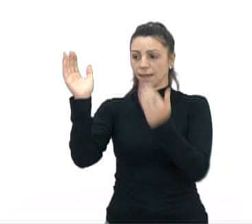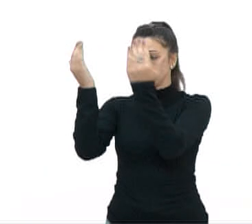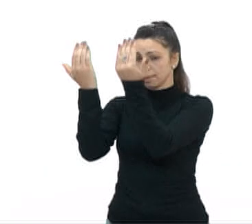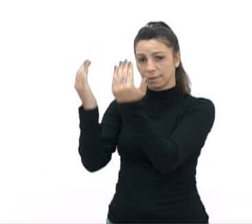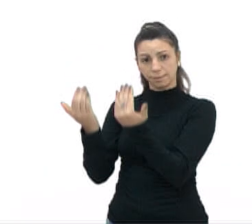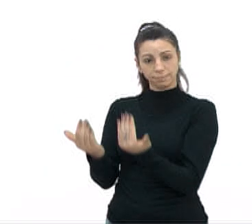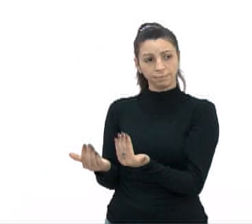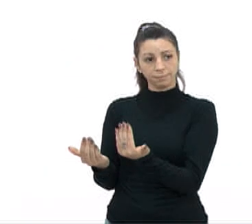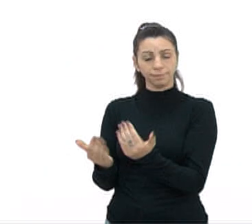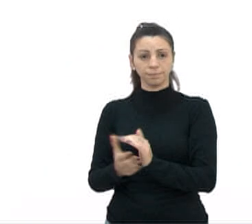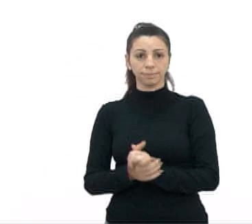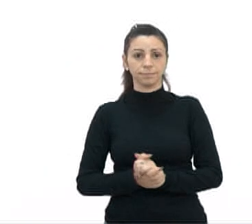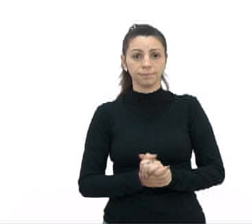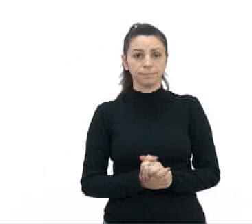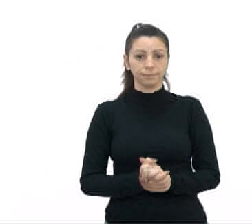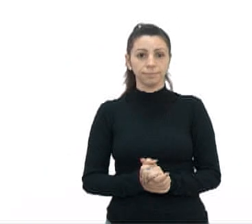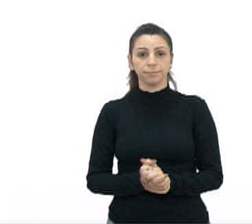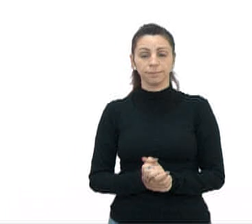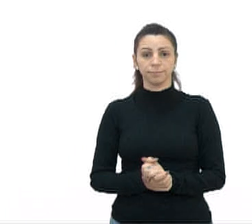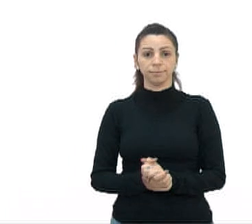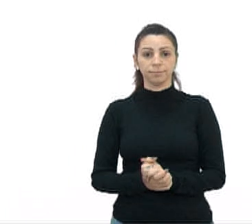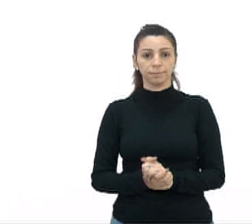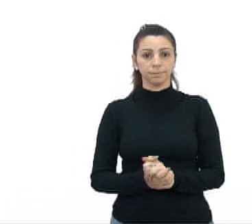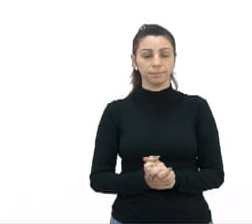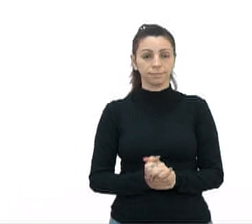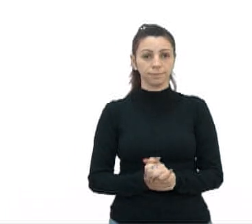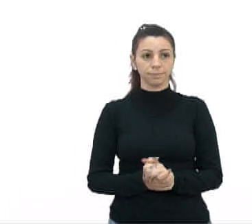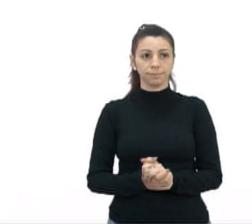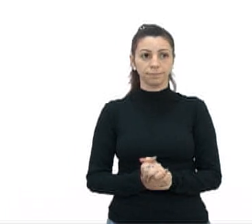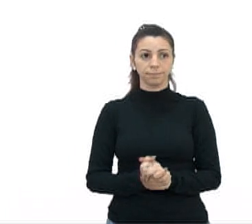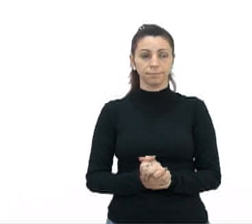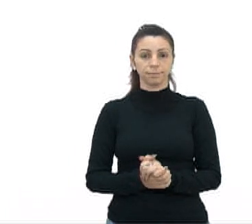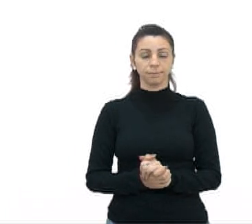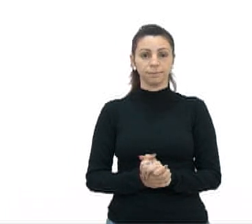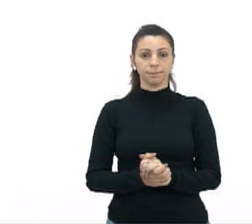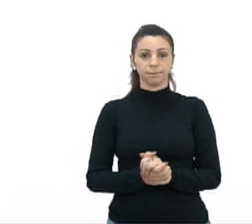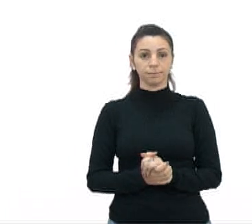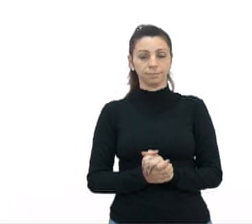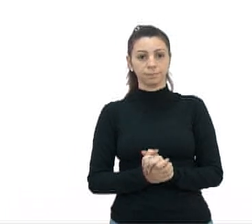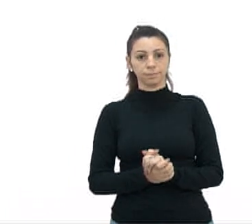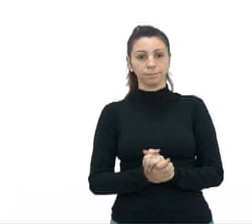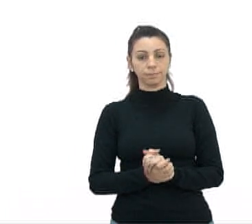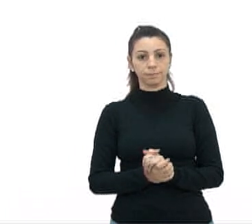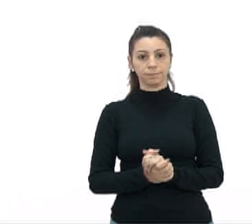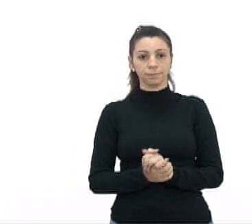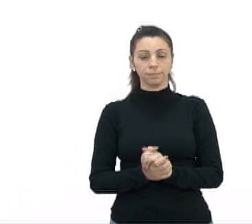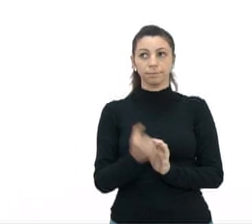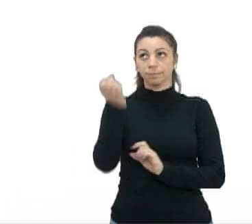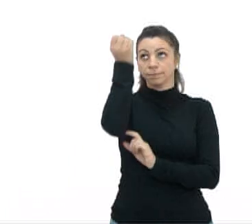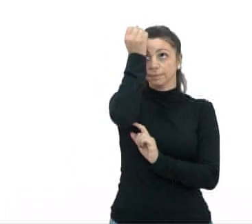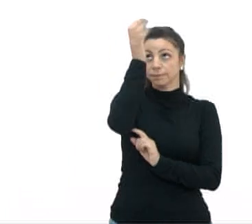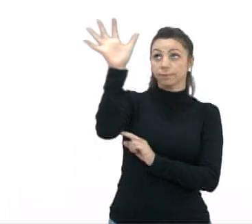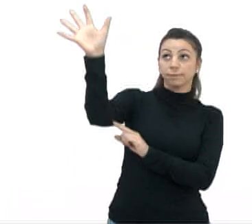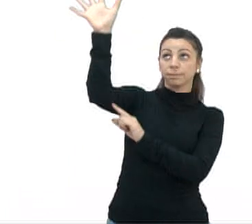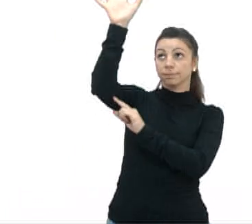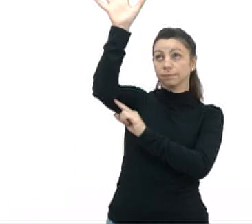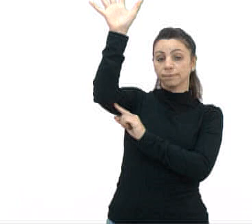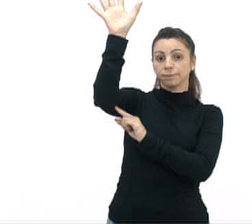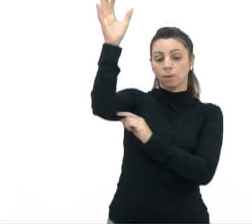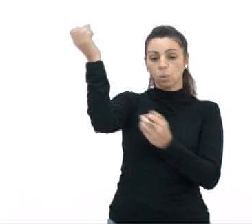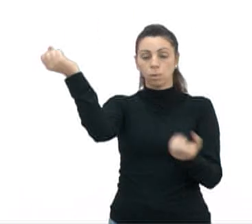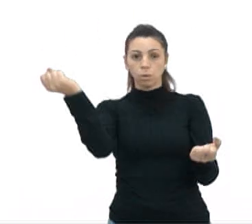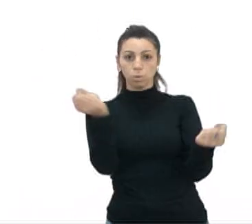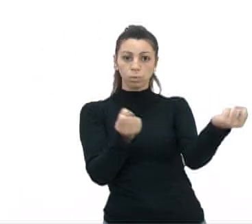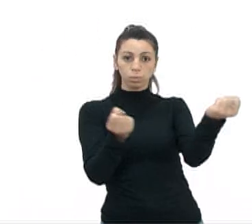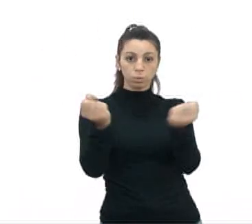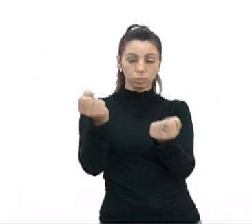Vejam o que vocês reconhecem. Está ali no quadrinho, né, no balãozinho escrito: o trânsito no